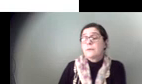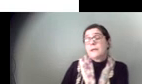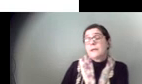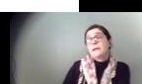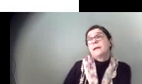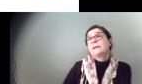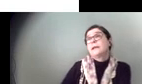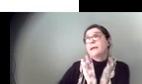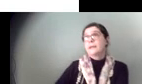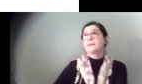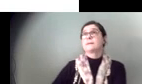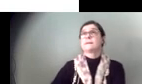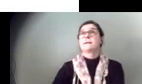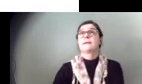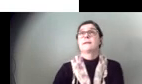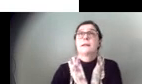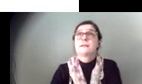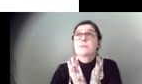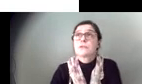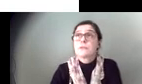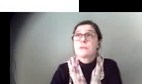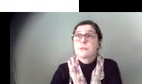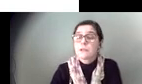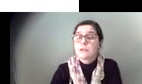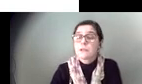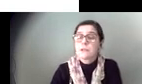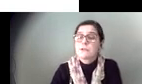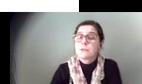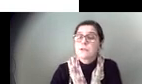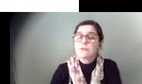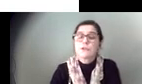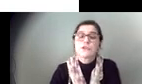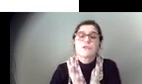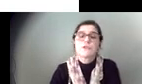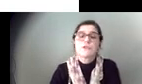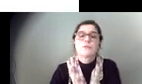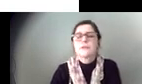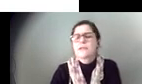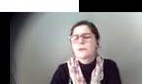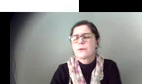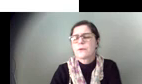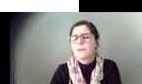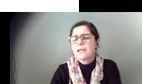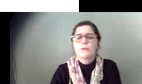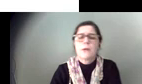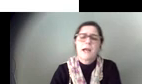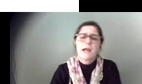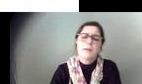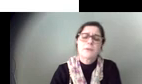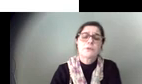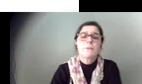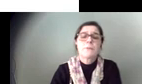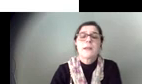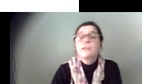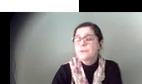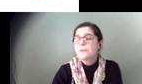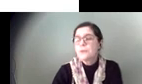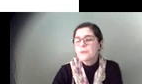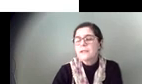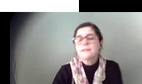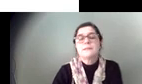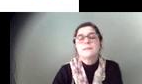Convidaram atletas, ex-atletas, pessoas importantes no meio esportivo para conversar com eles, com árbitros.